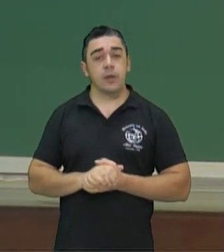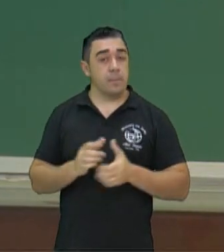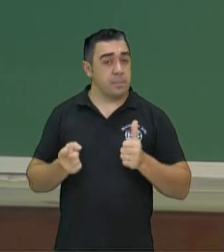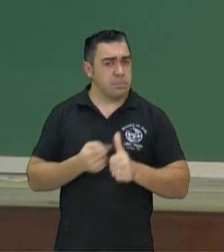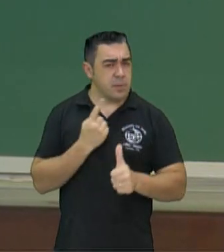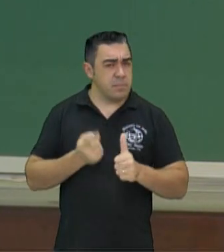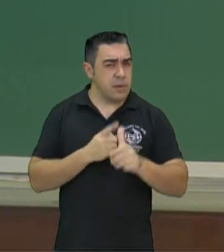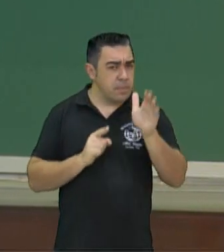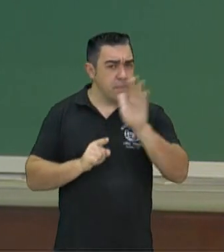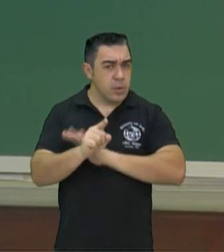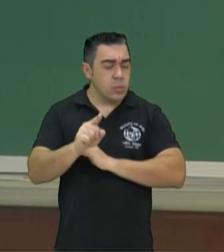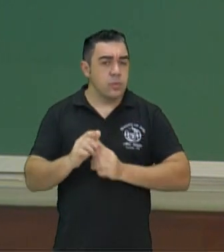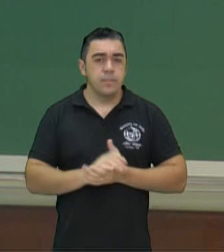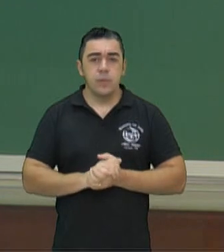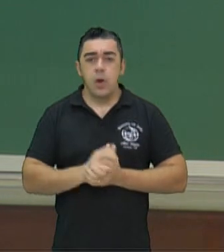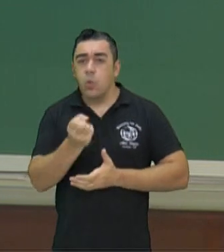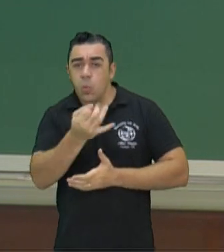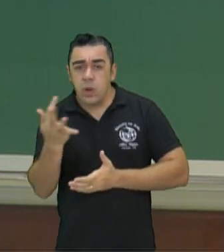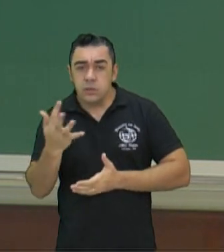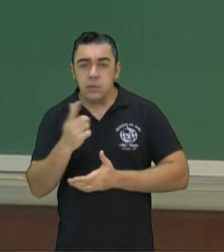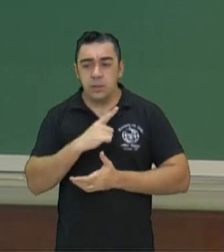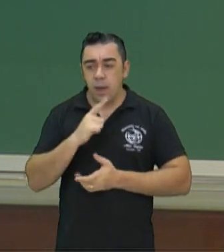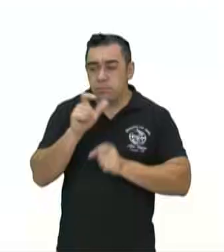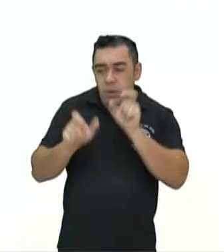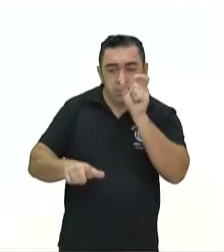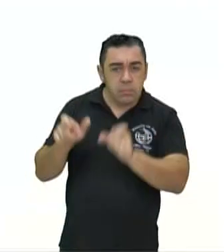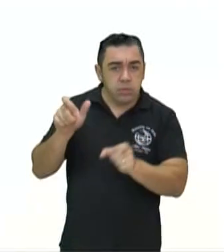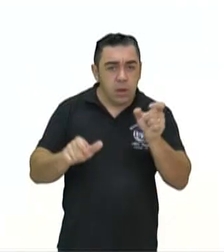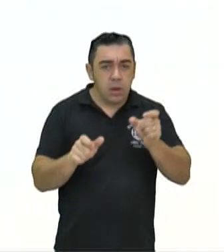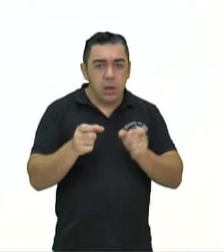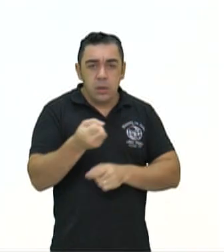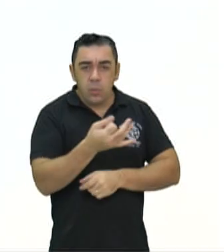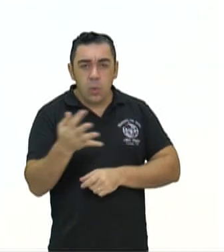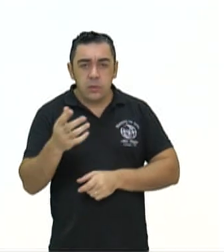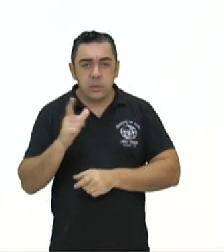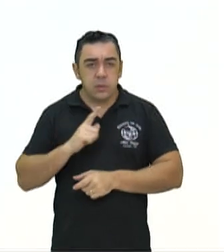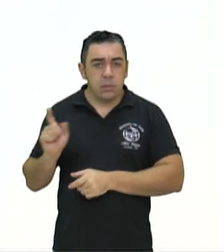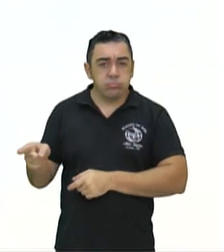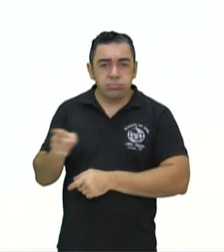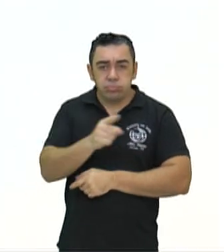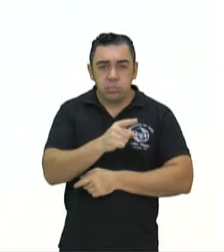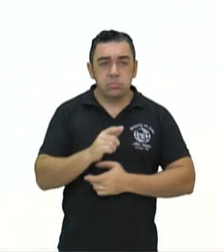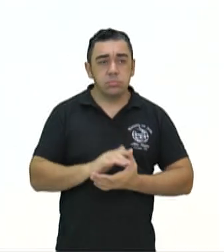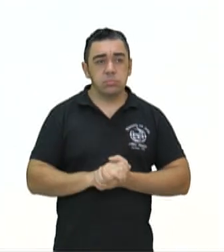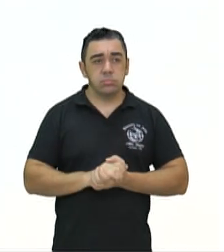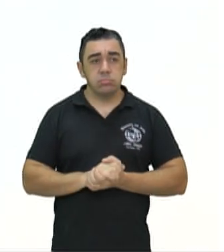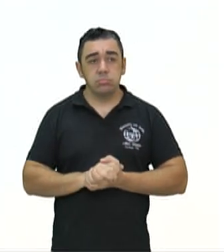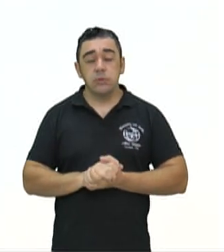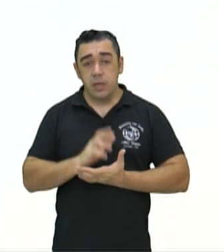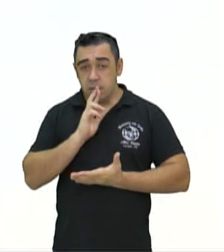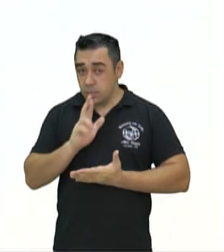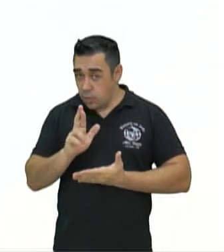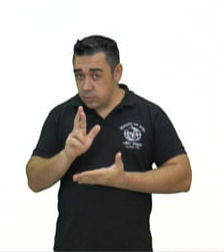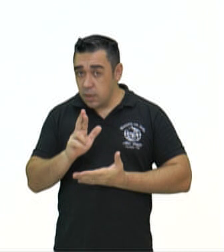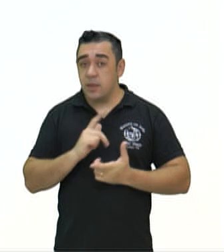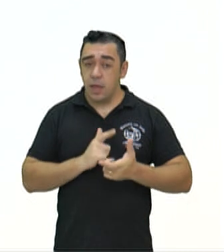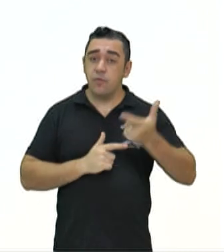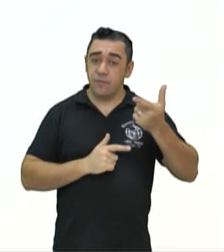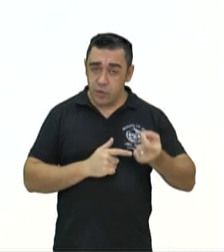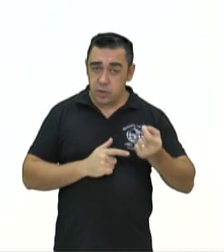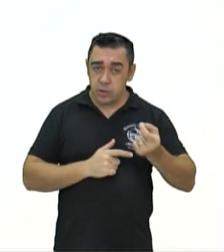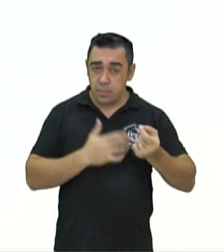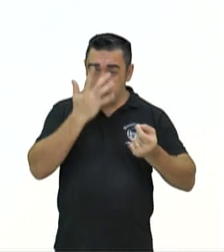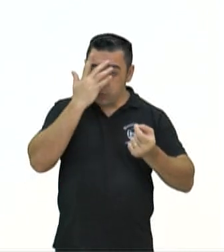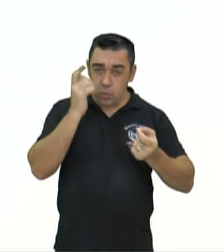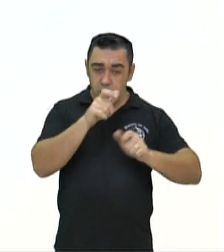Primeira perguntinha, o número de objetos é igual ao número de posições? Então, a gente tem 20